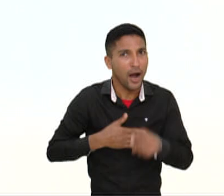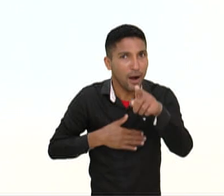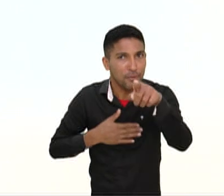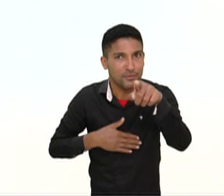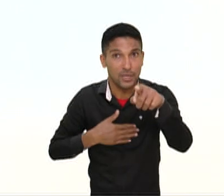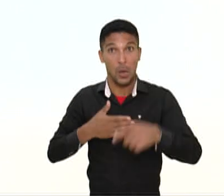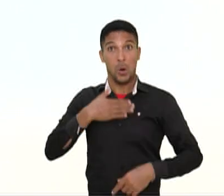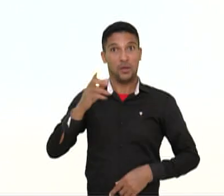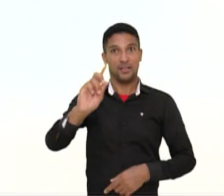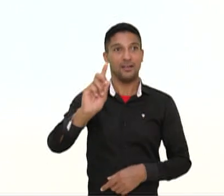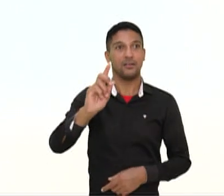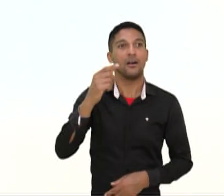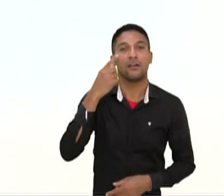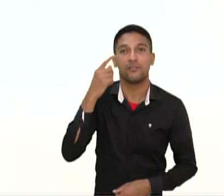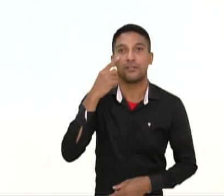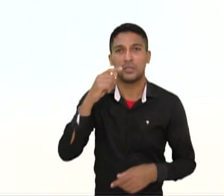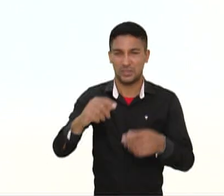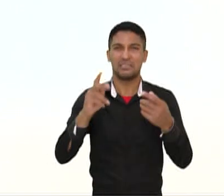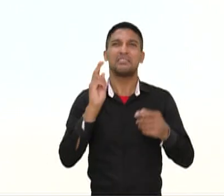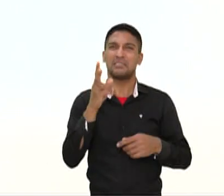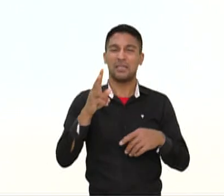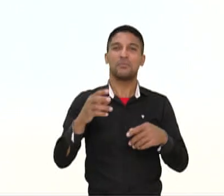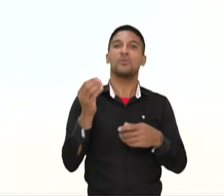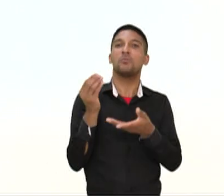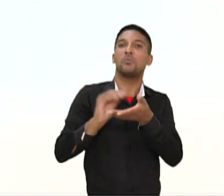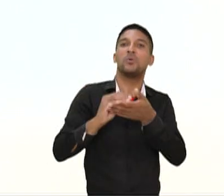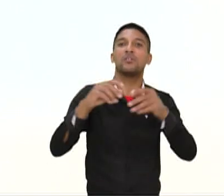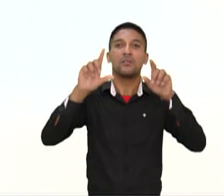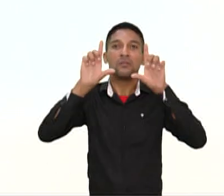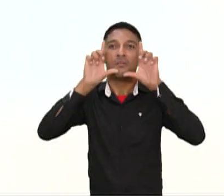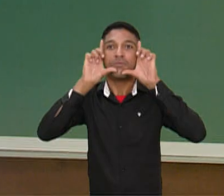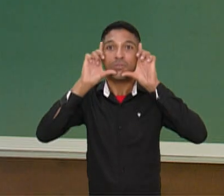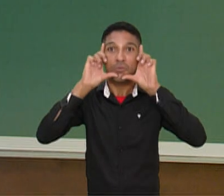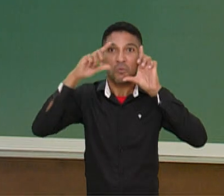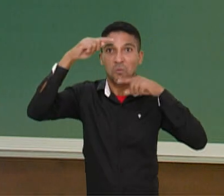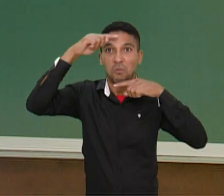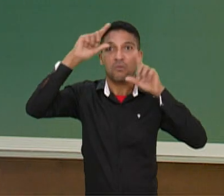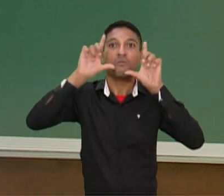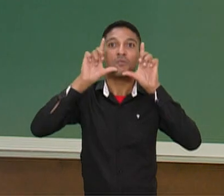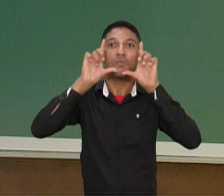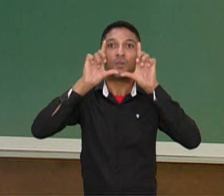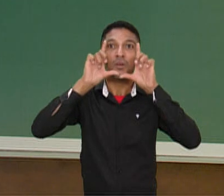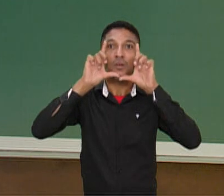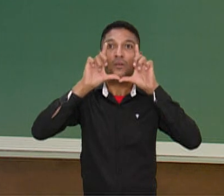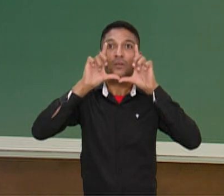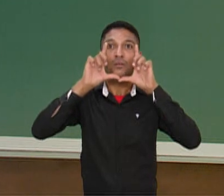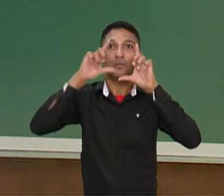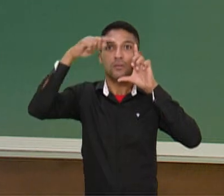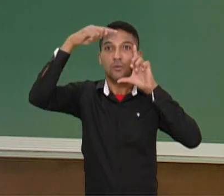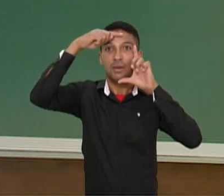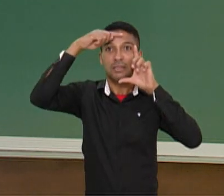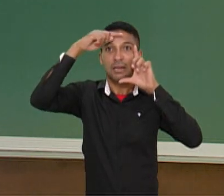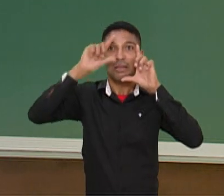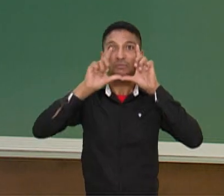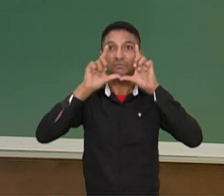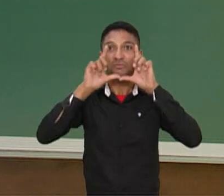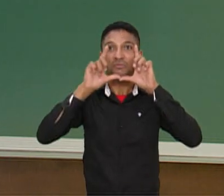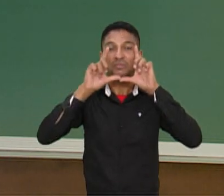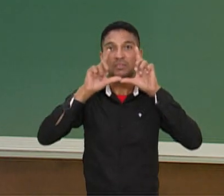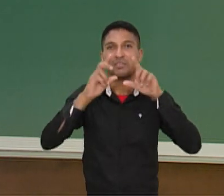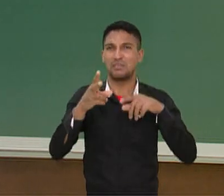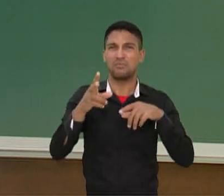sempre quadrado, retângulo, né? Aí, a figura que é maior que quadrado e retângulo é o de 5